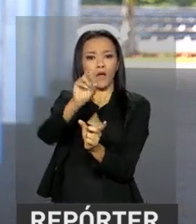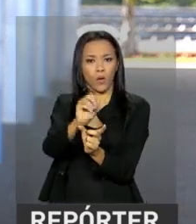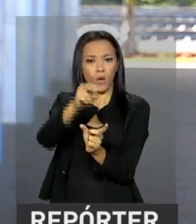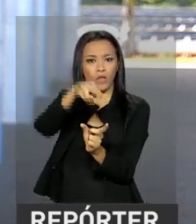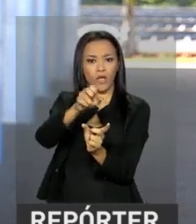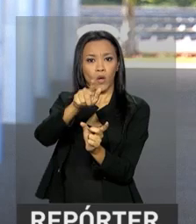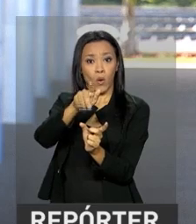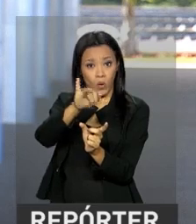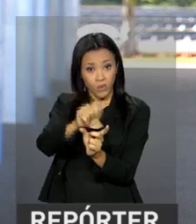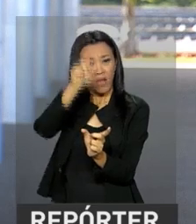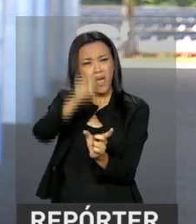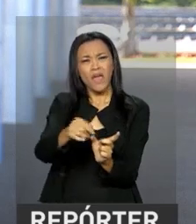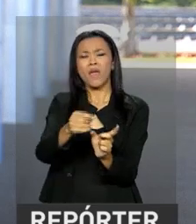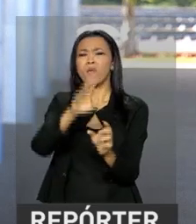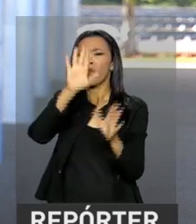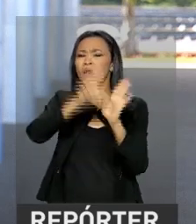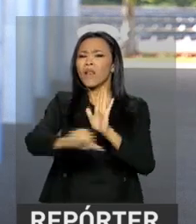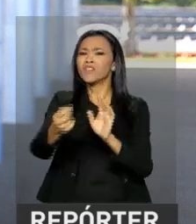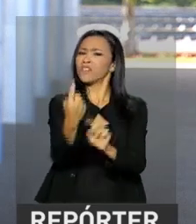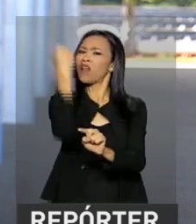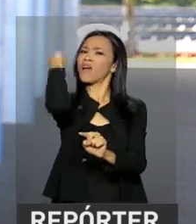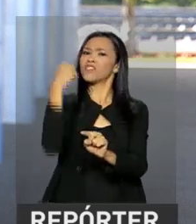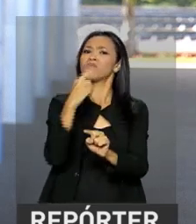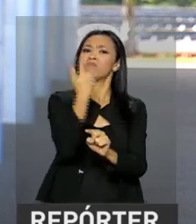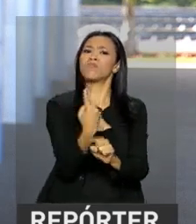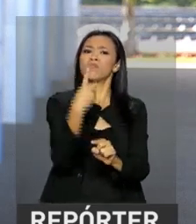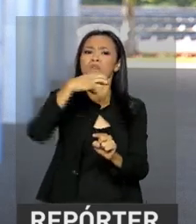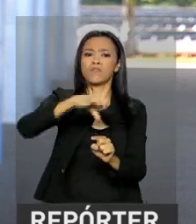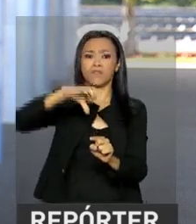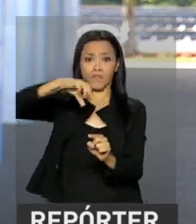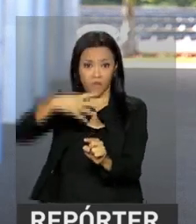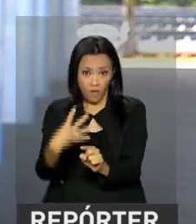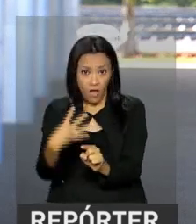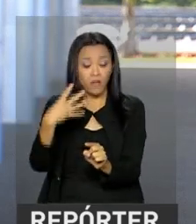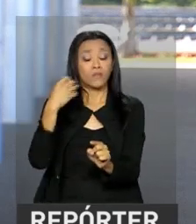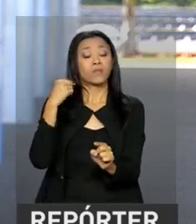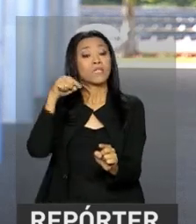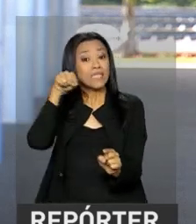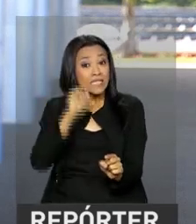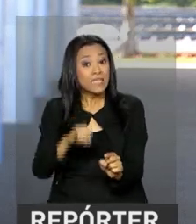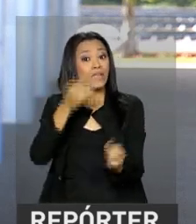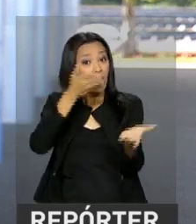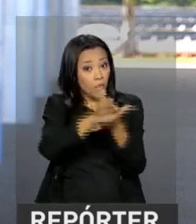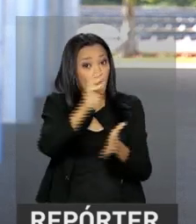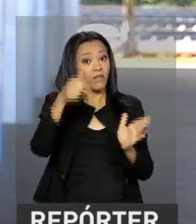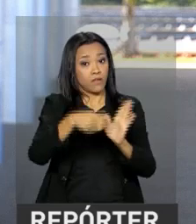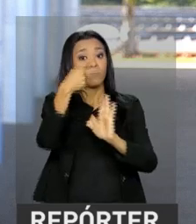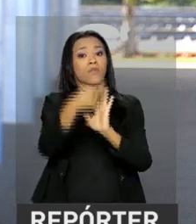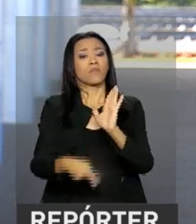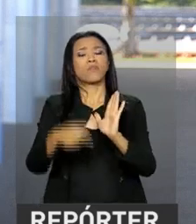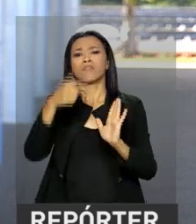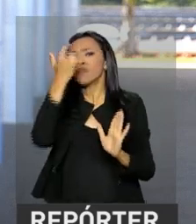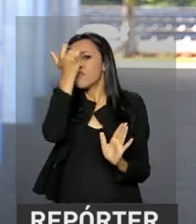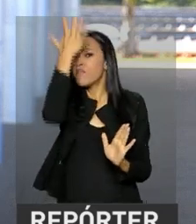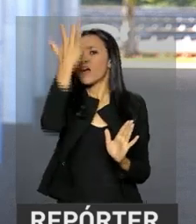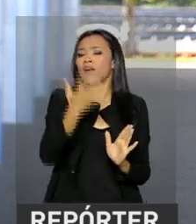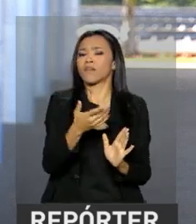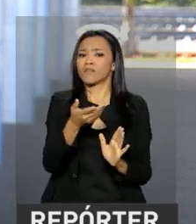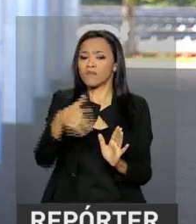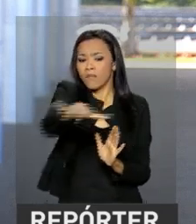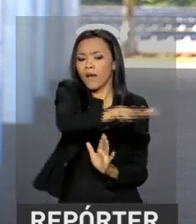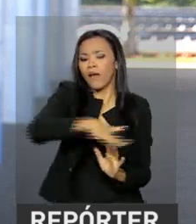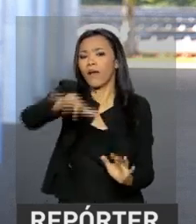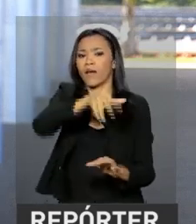uma lei de 1994 que instituiu a cédula de crédito rural se o projeto for aprovado vai facilitar o crédito para o setor